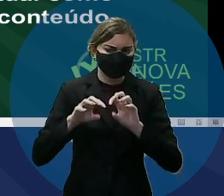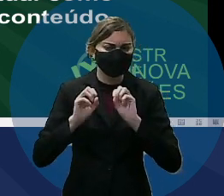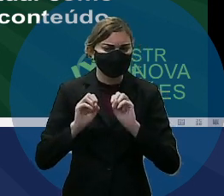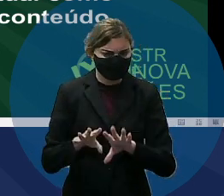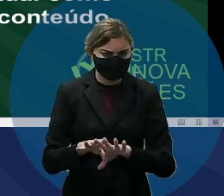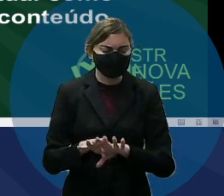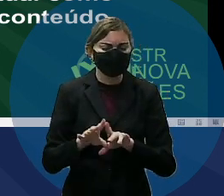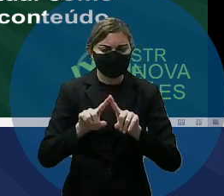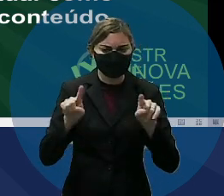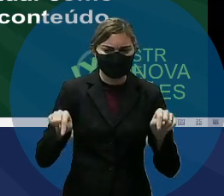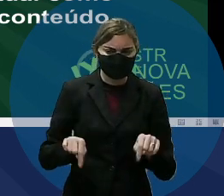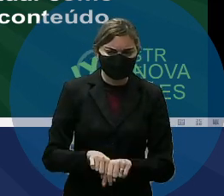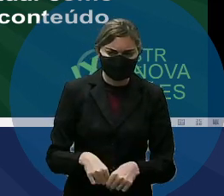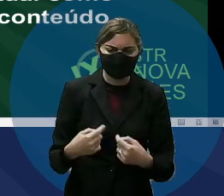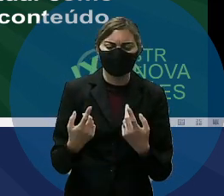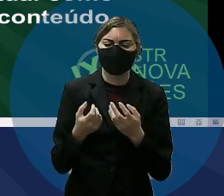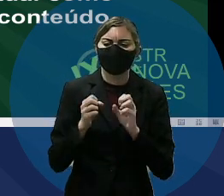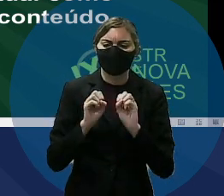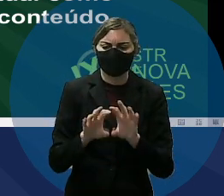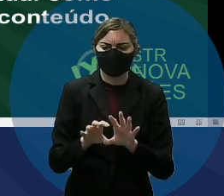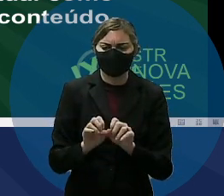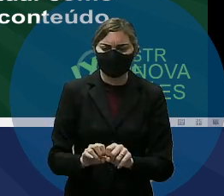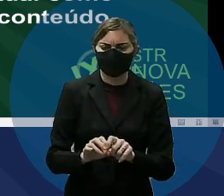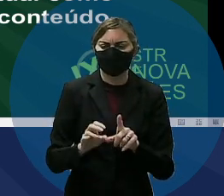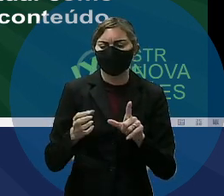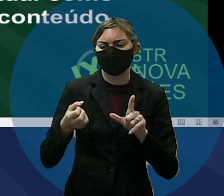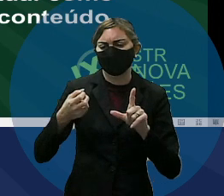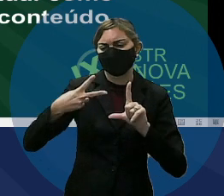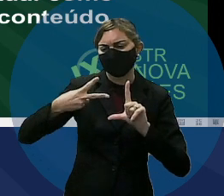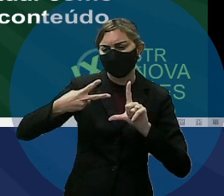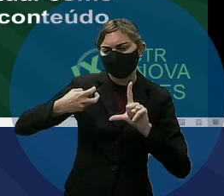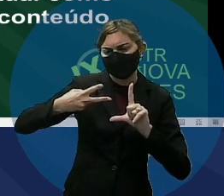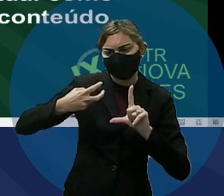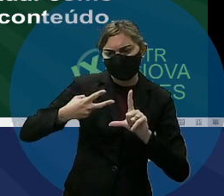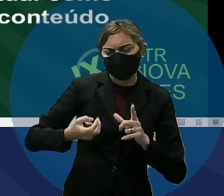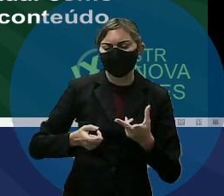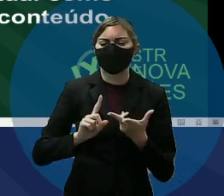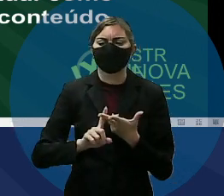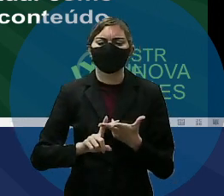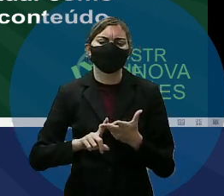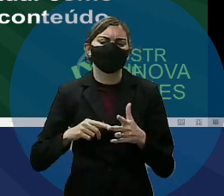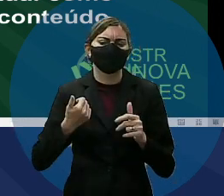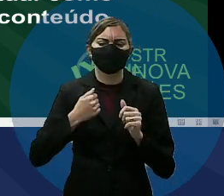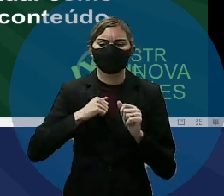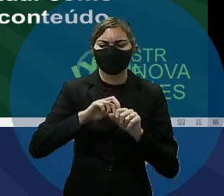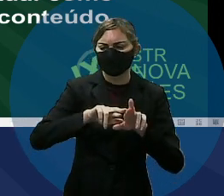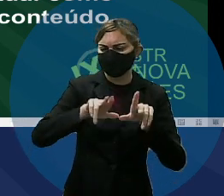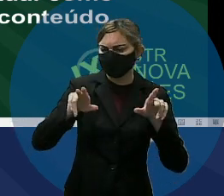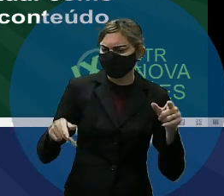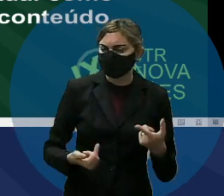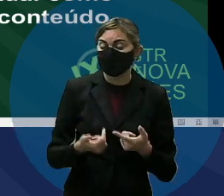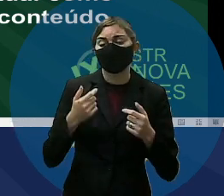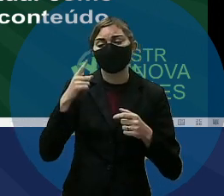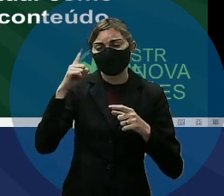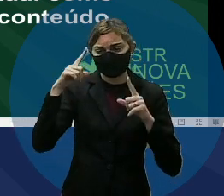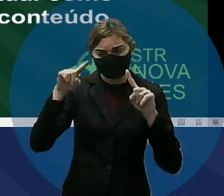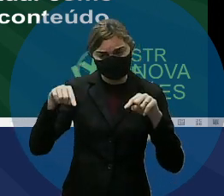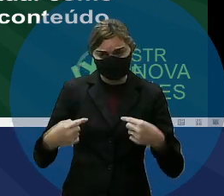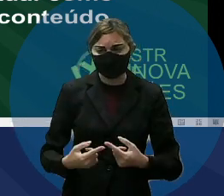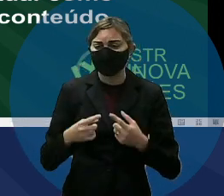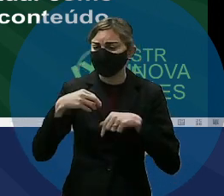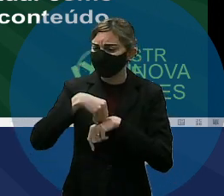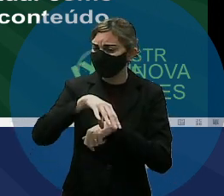as turmas através do Meet, né, através das plataformas, e o grande desafio foi esse, né, passar